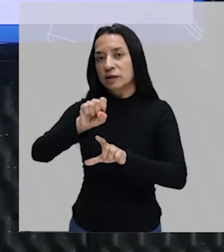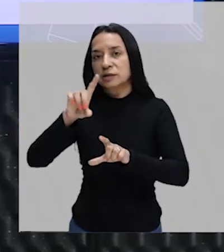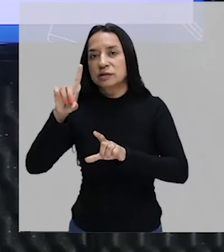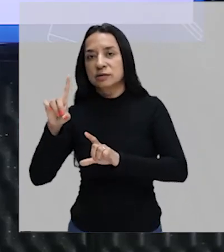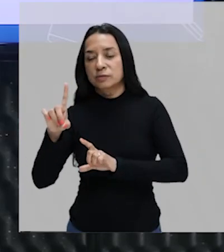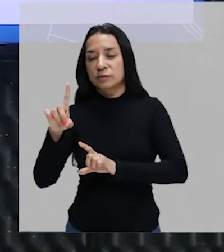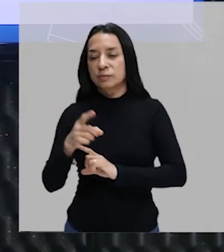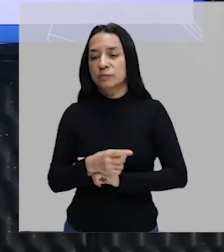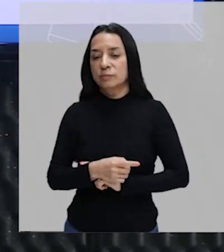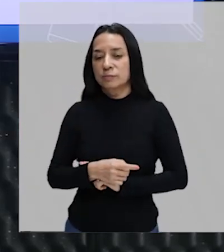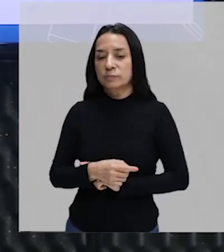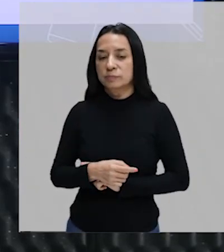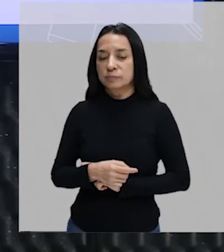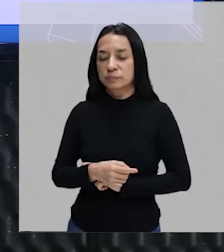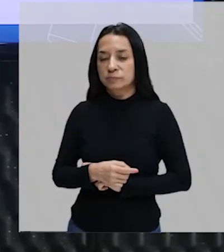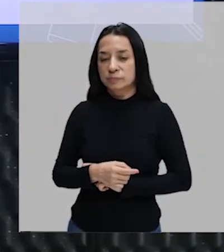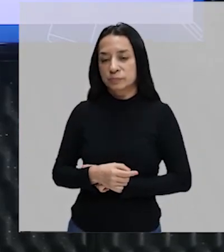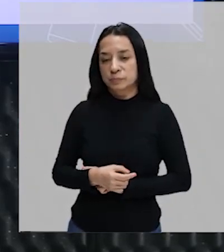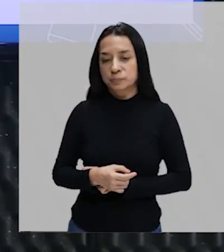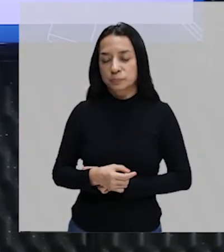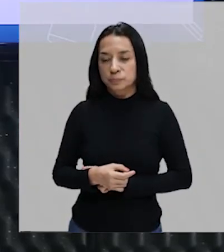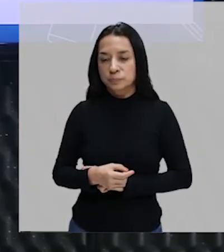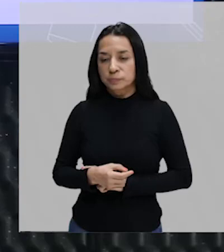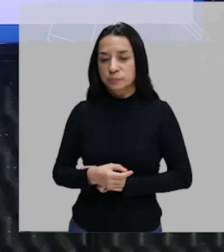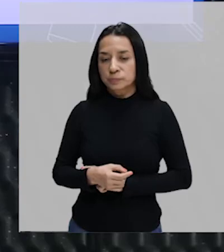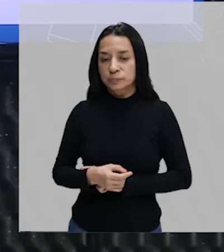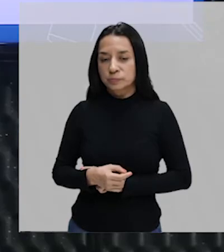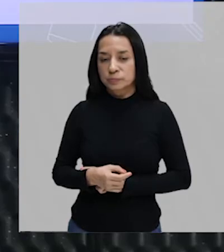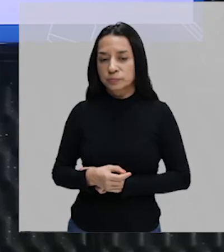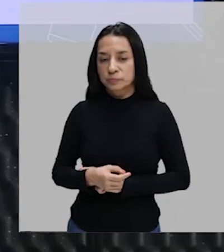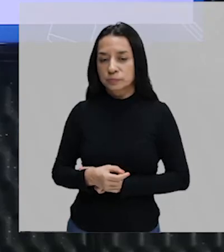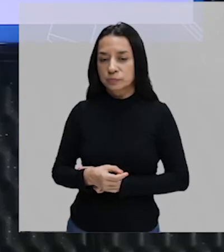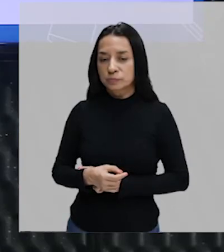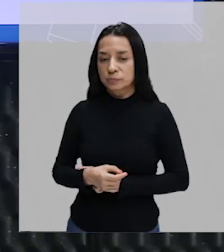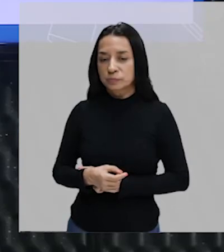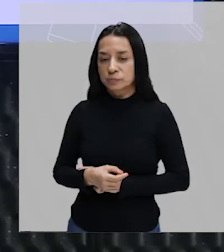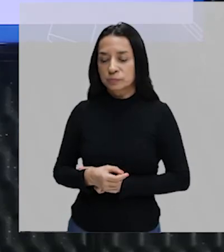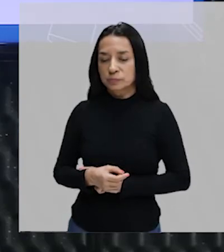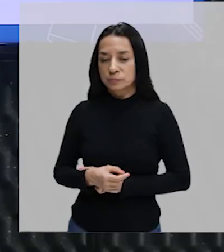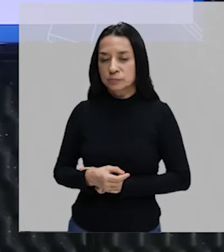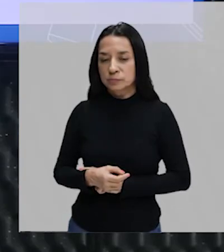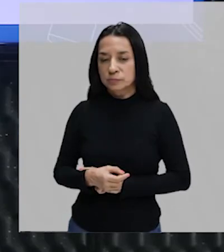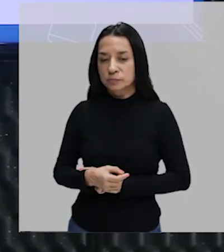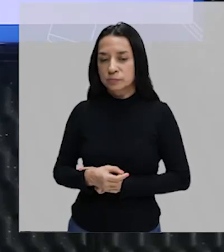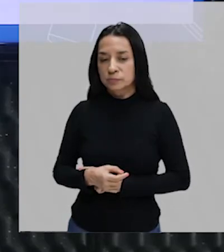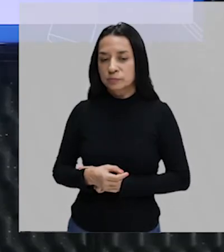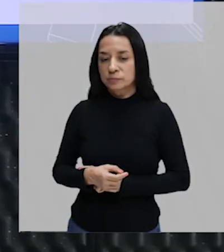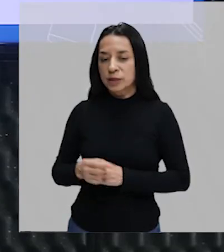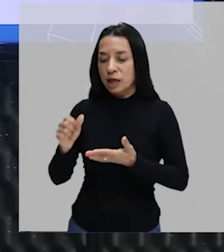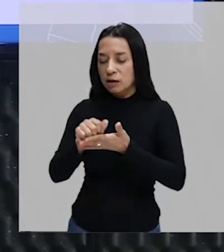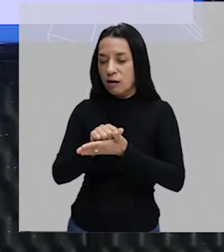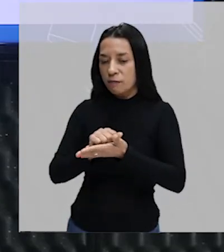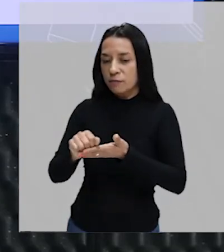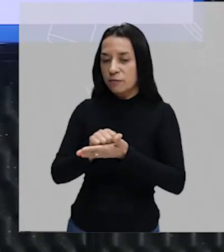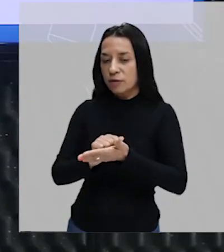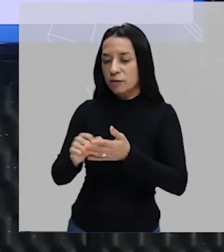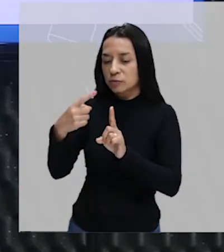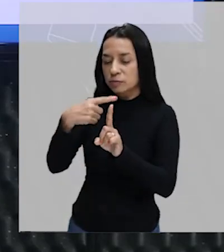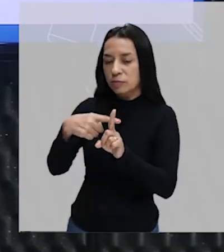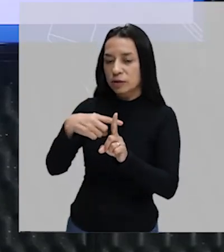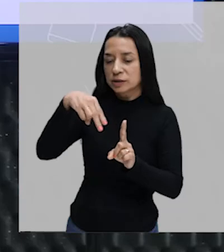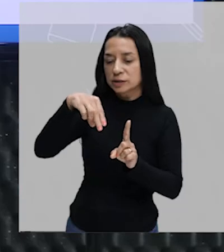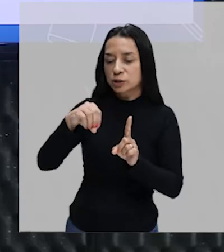nos e os, tá? Então, lavemos, mas nos fica lavemo-nos. Então, eu perdi